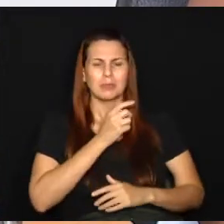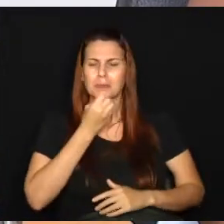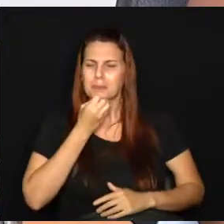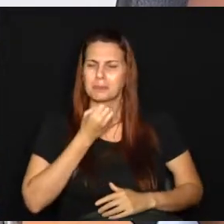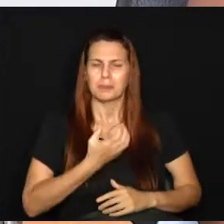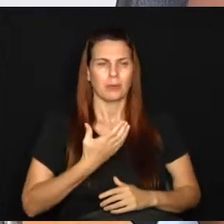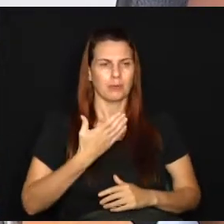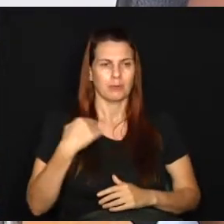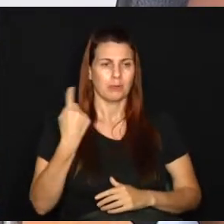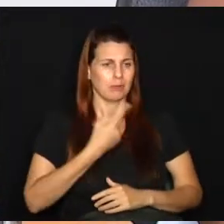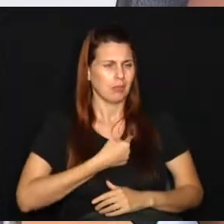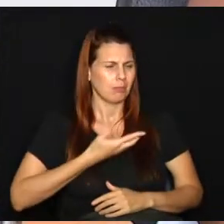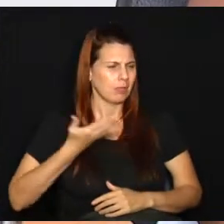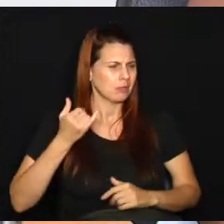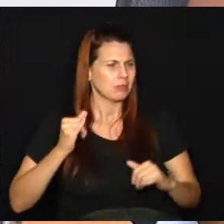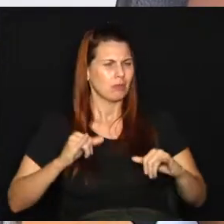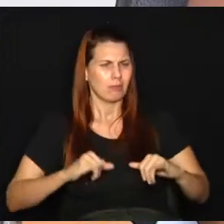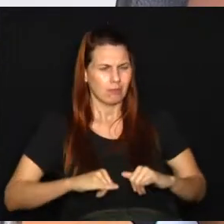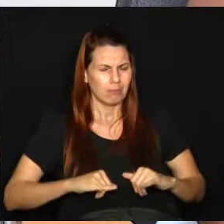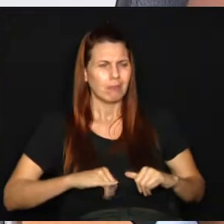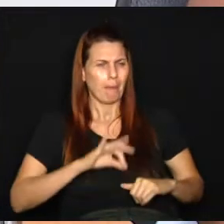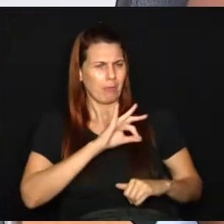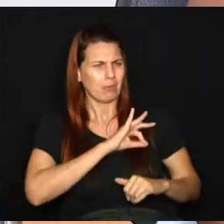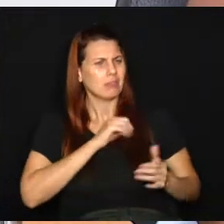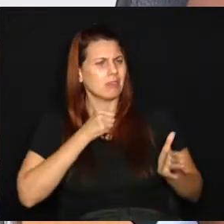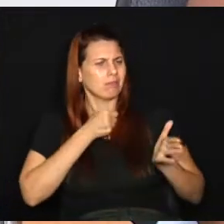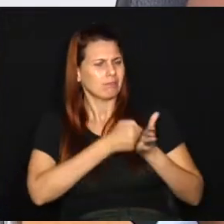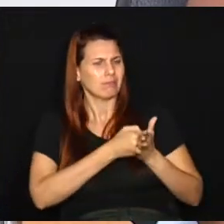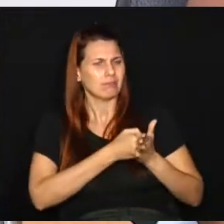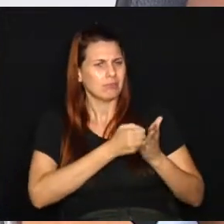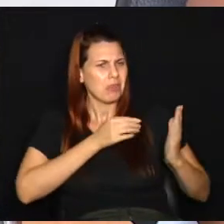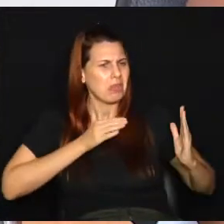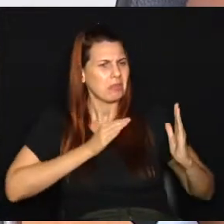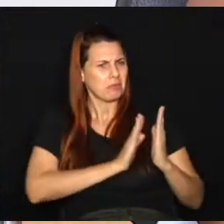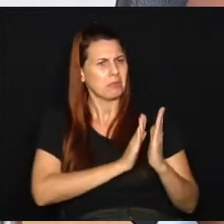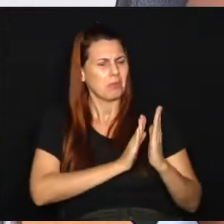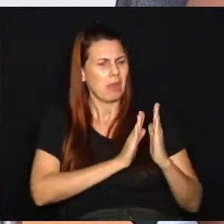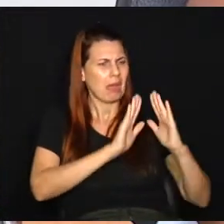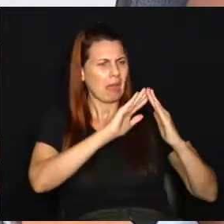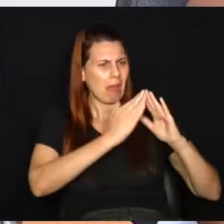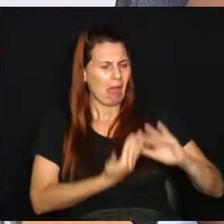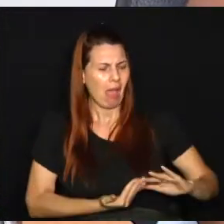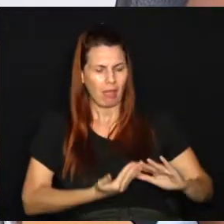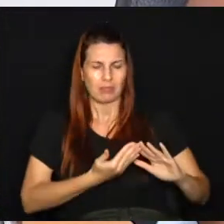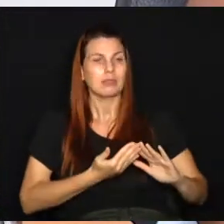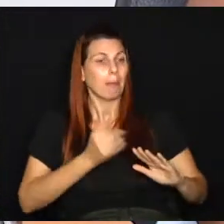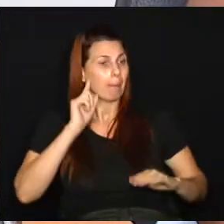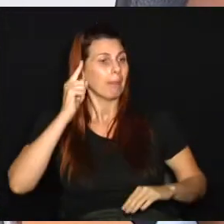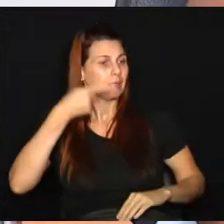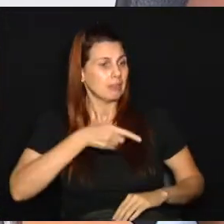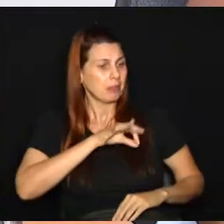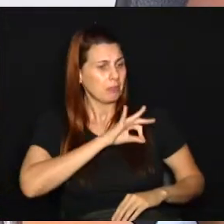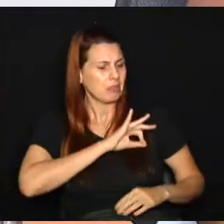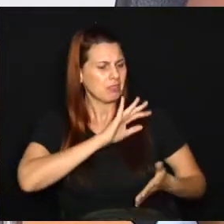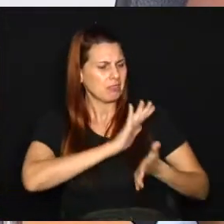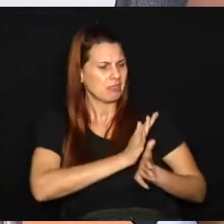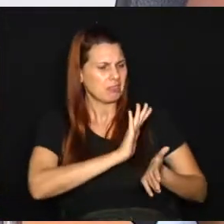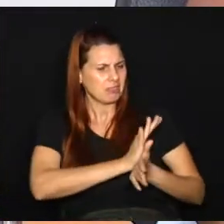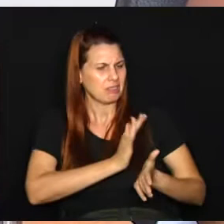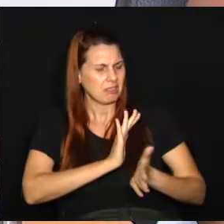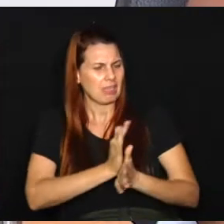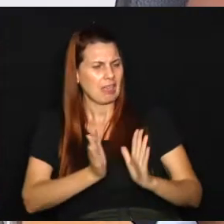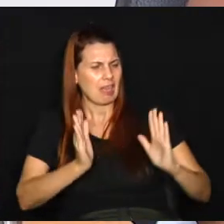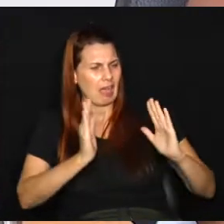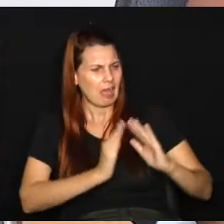gente sofreu muito, enfrentou a polícia, derrubando nossos barracos, aeroporto mandando a polícia derrubar barraco, derrubar